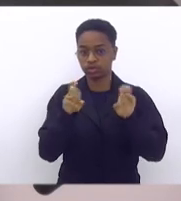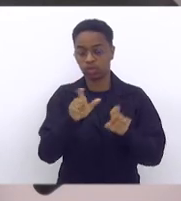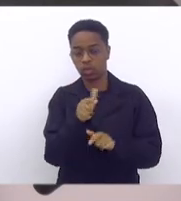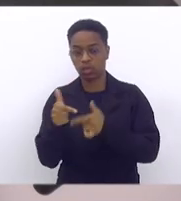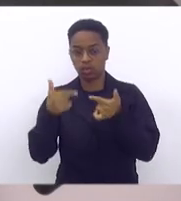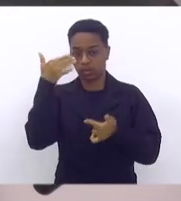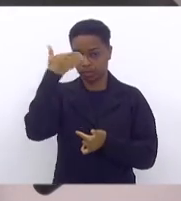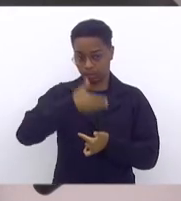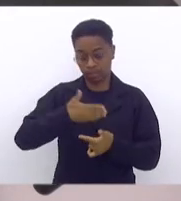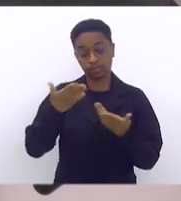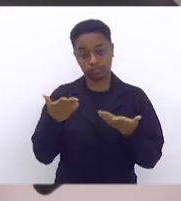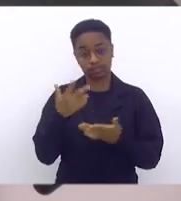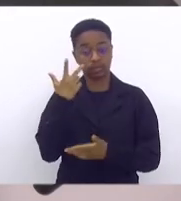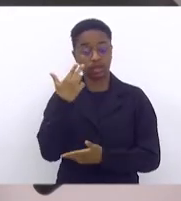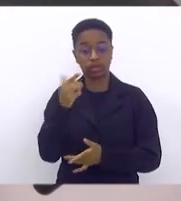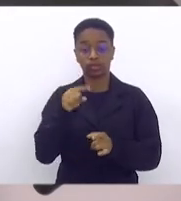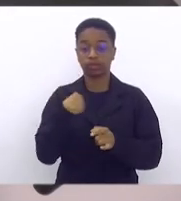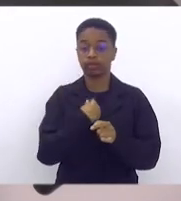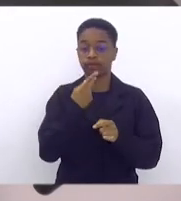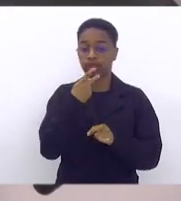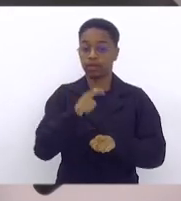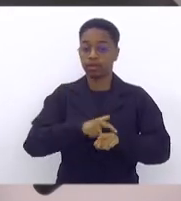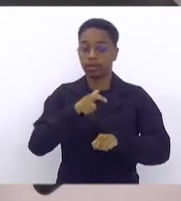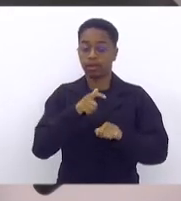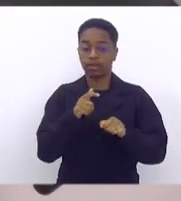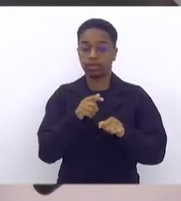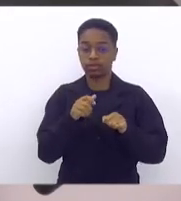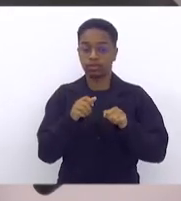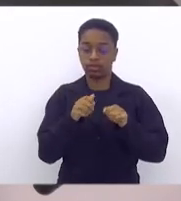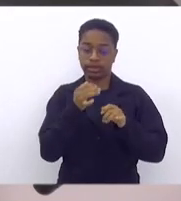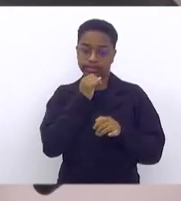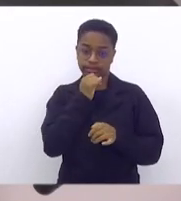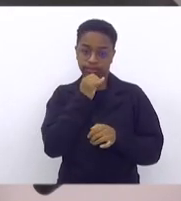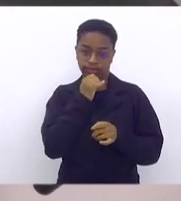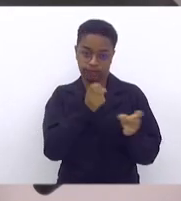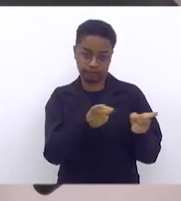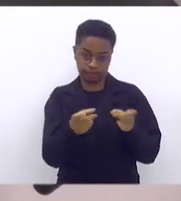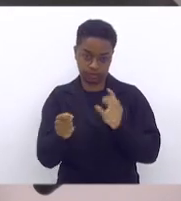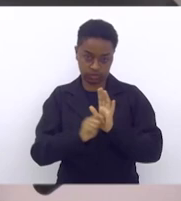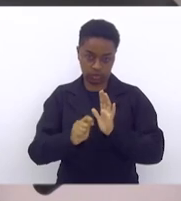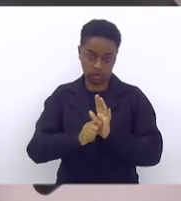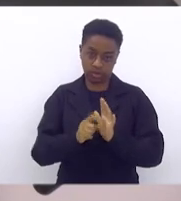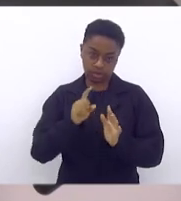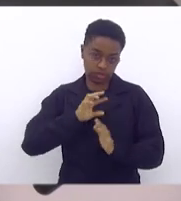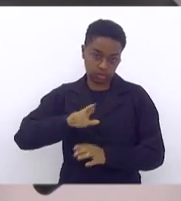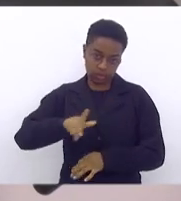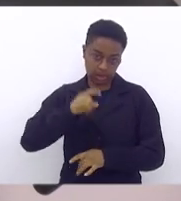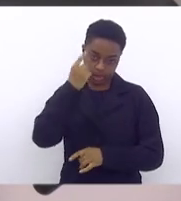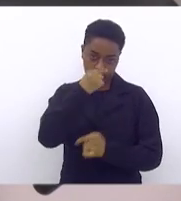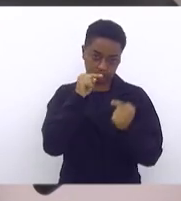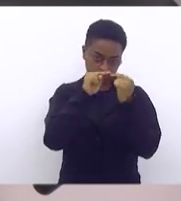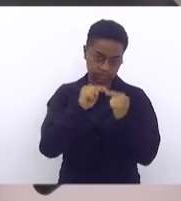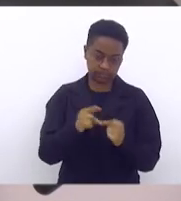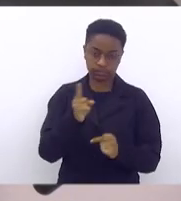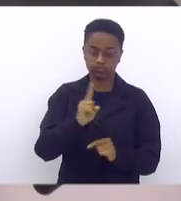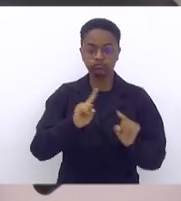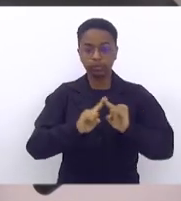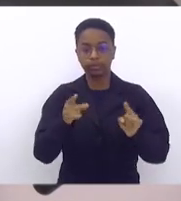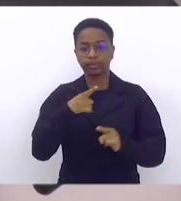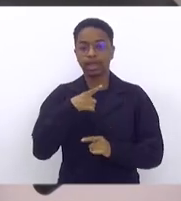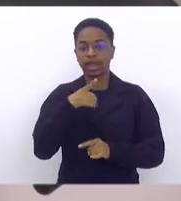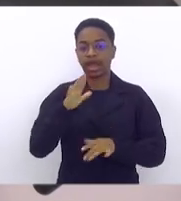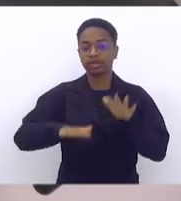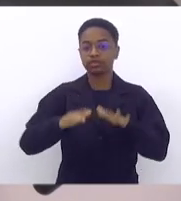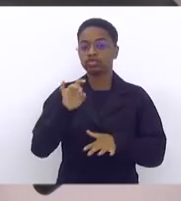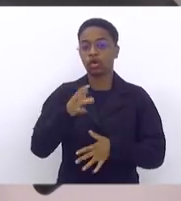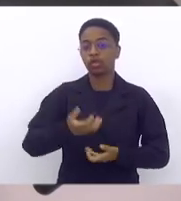Isso é muito comum da gente falar em audiência. Por exemplo, em casos de tráfico, que aqui não é o caso do reconhecimento fotográfico, mas poderia ser, normalmente a gente só tem ali o